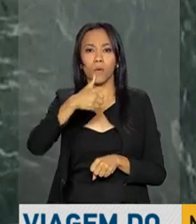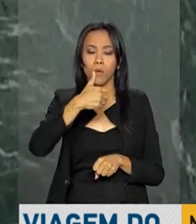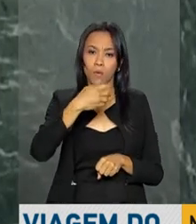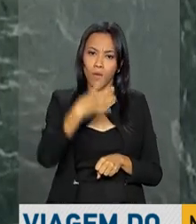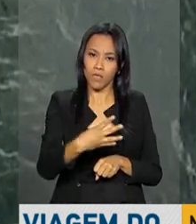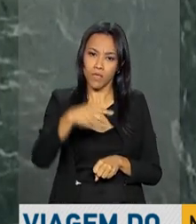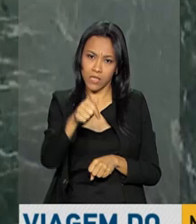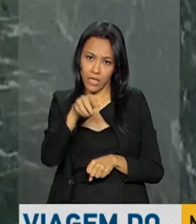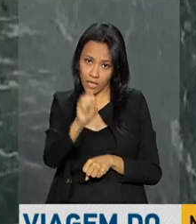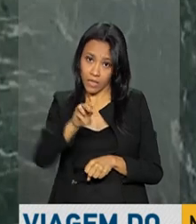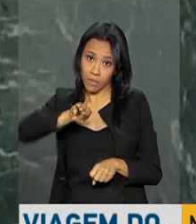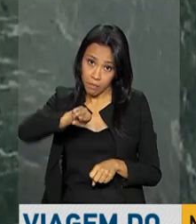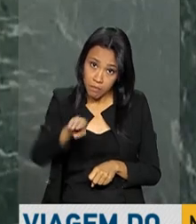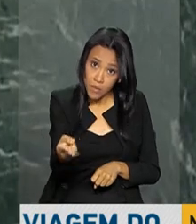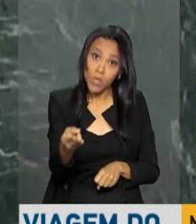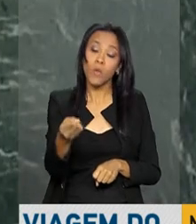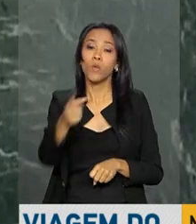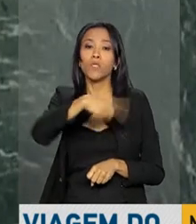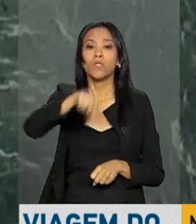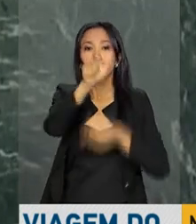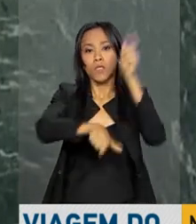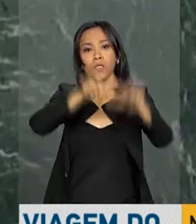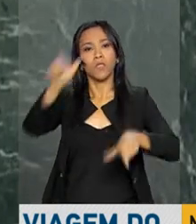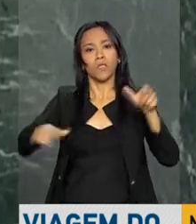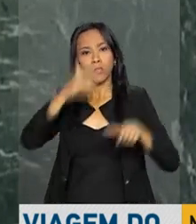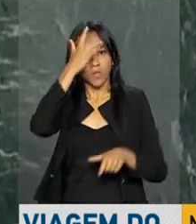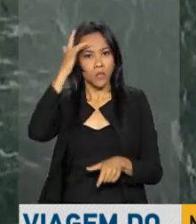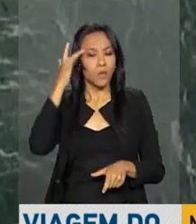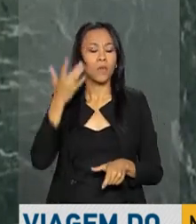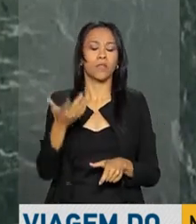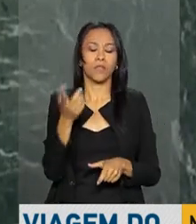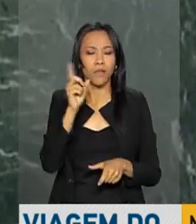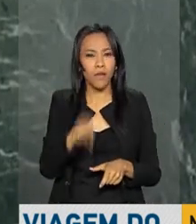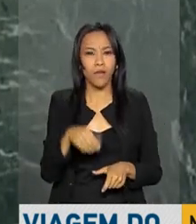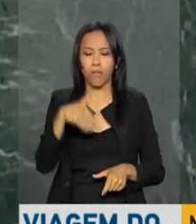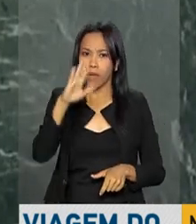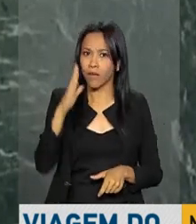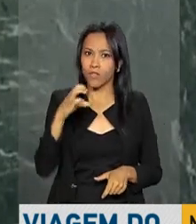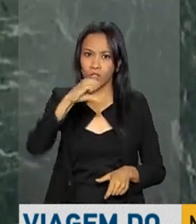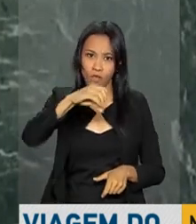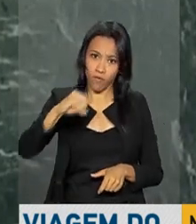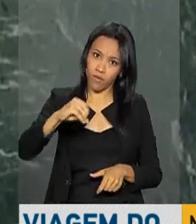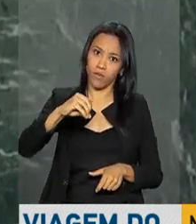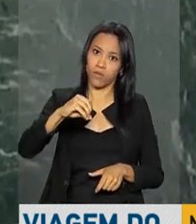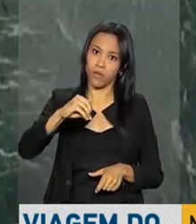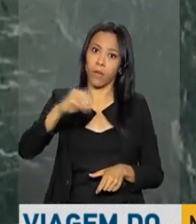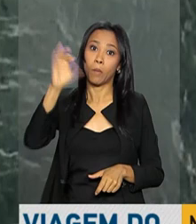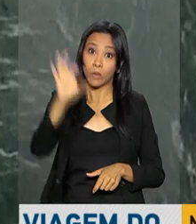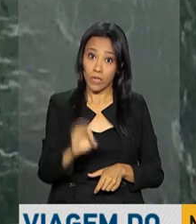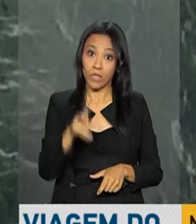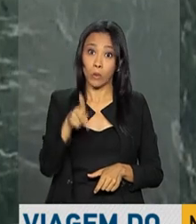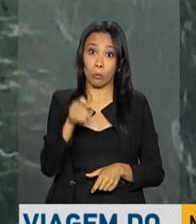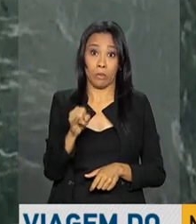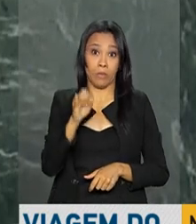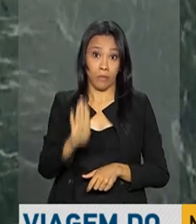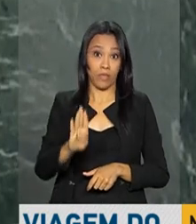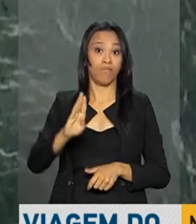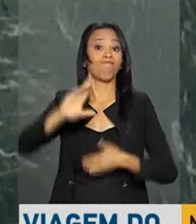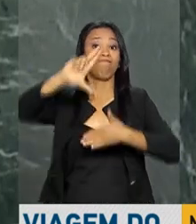470 milhões de pessoas e respondem por mais de 90% do PIB da América